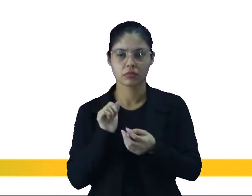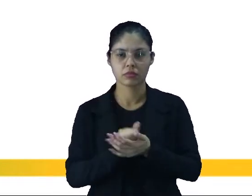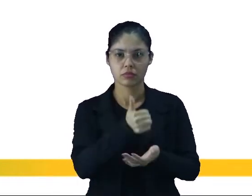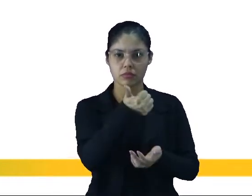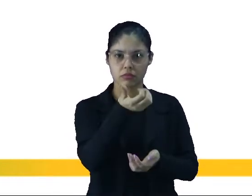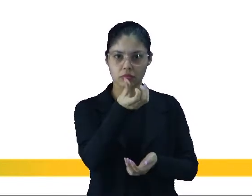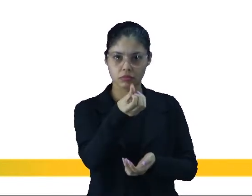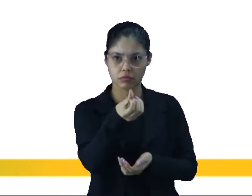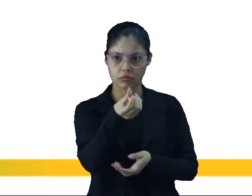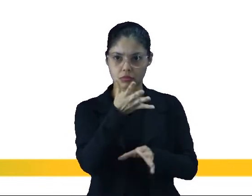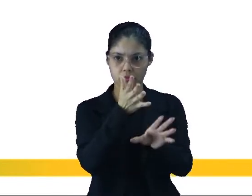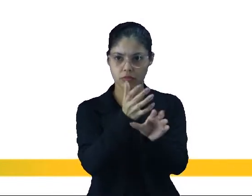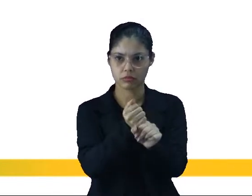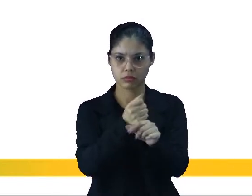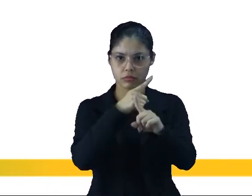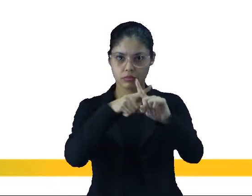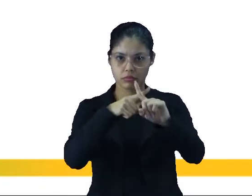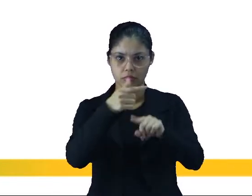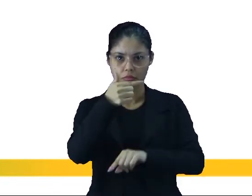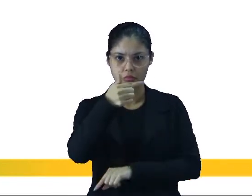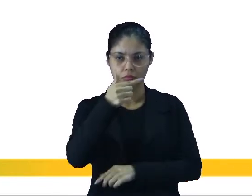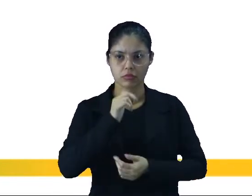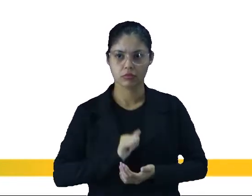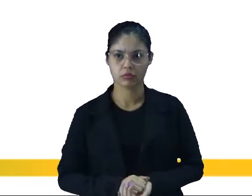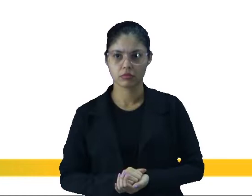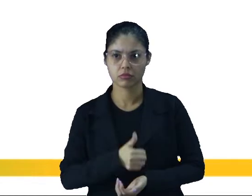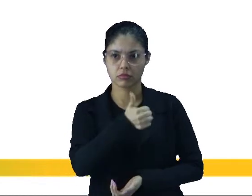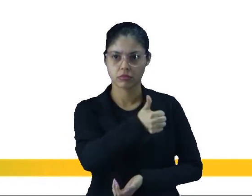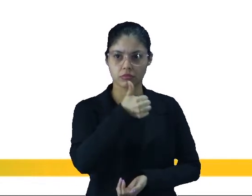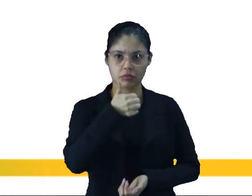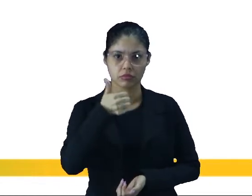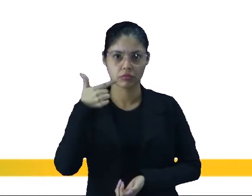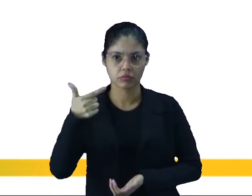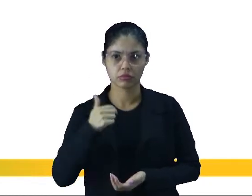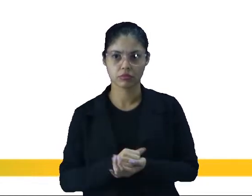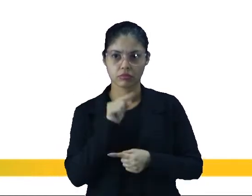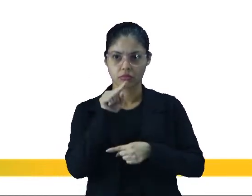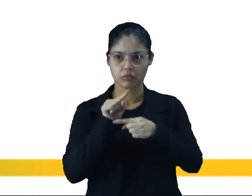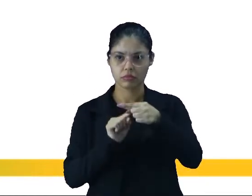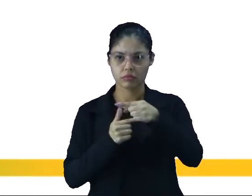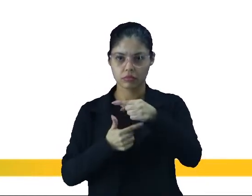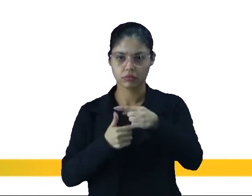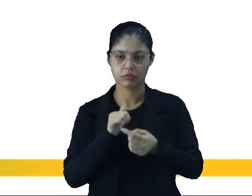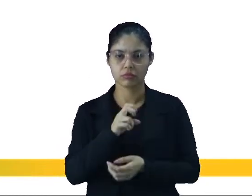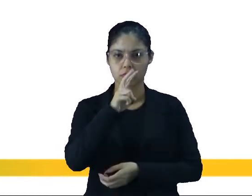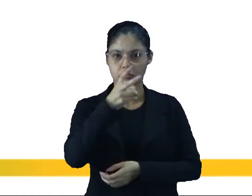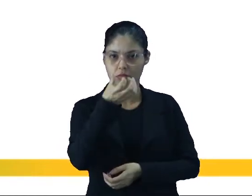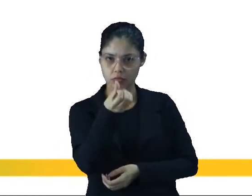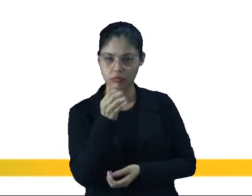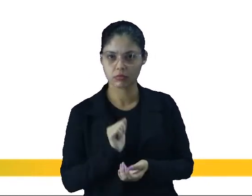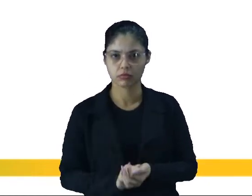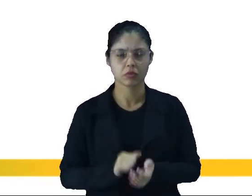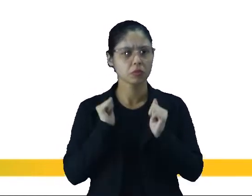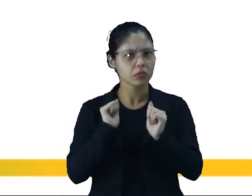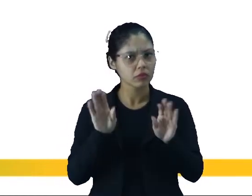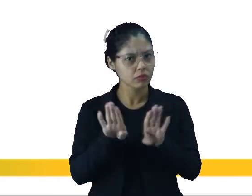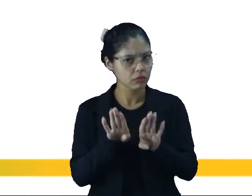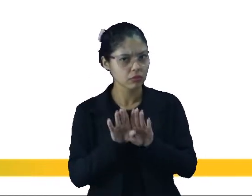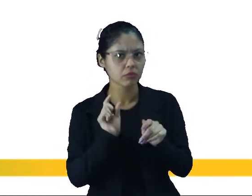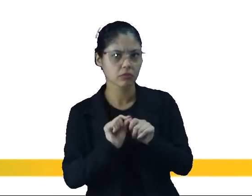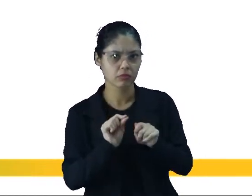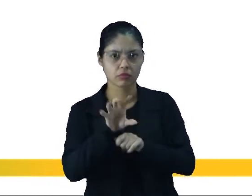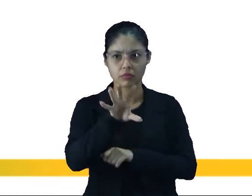dá 16. 16 vezes 7 dá 112. Ao dividir por 2, 56. Eu poderia fazer assim também,